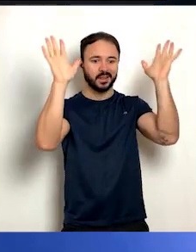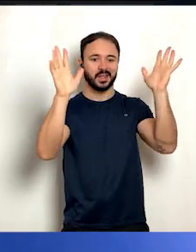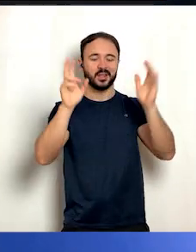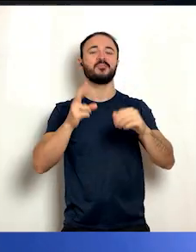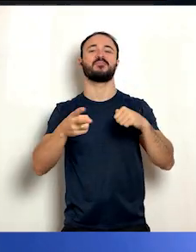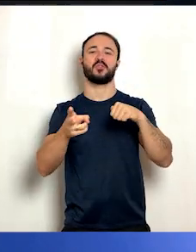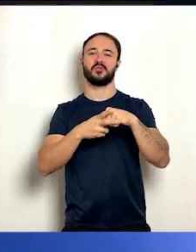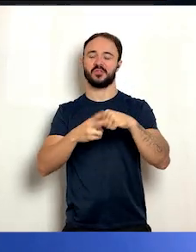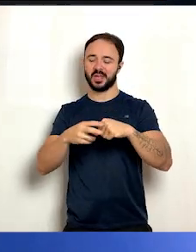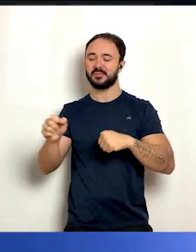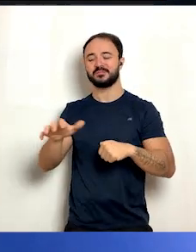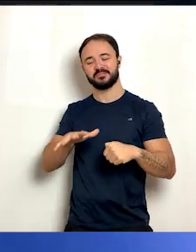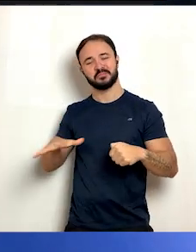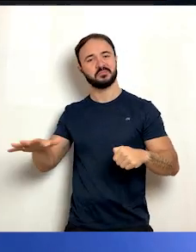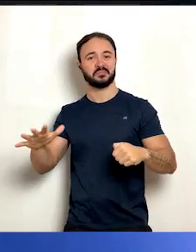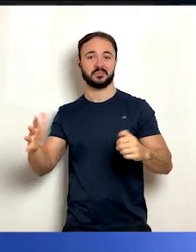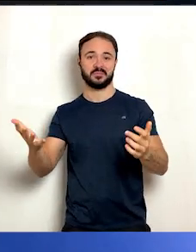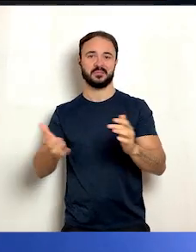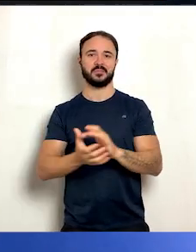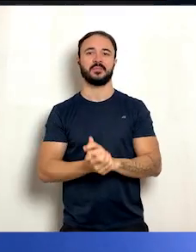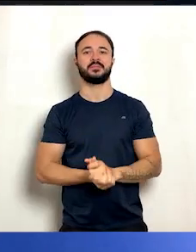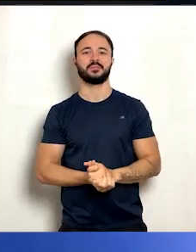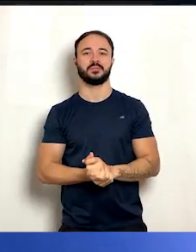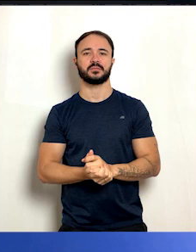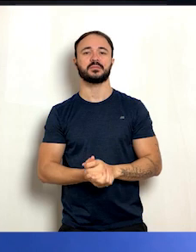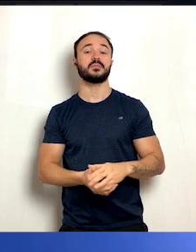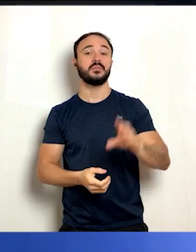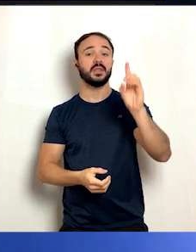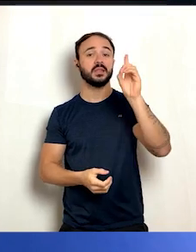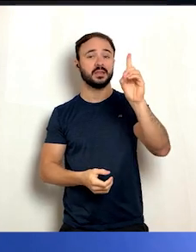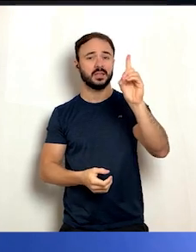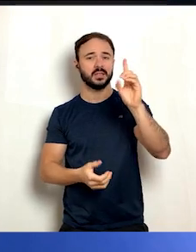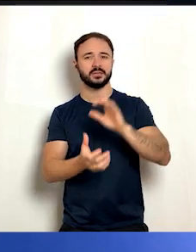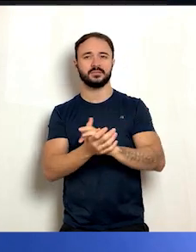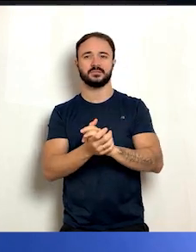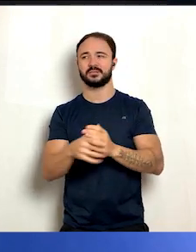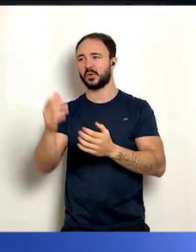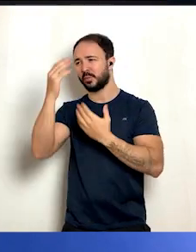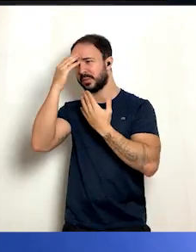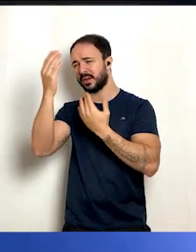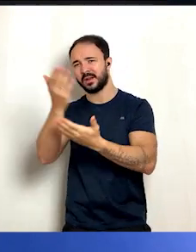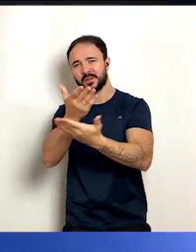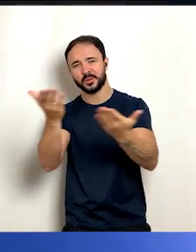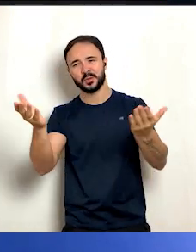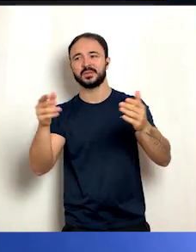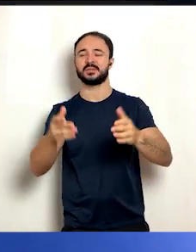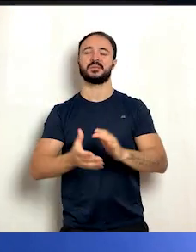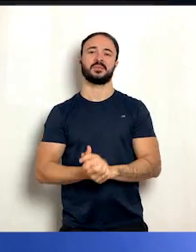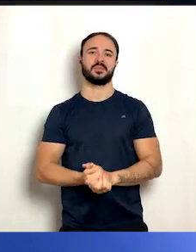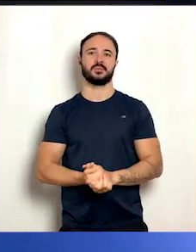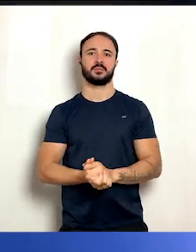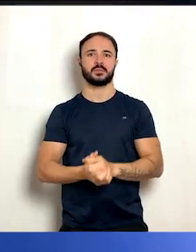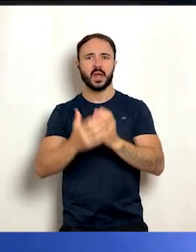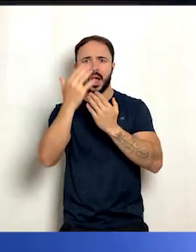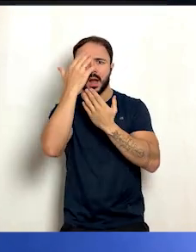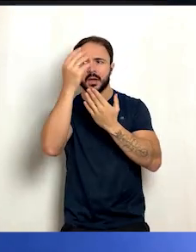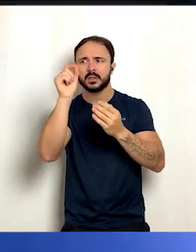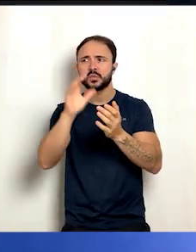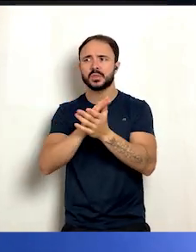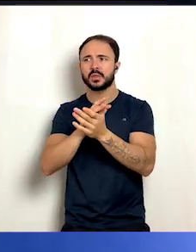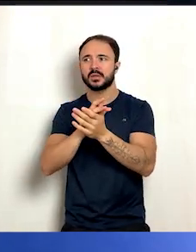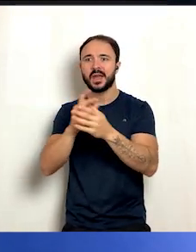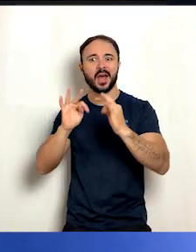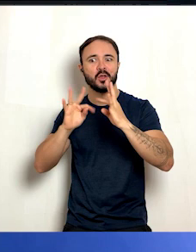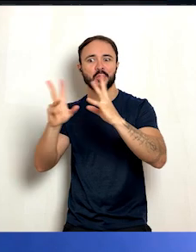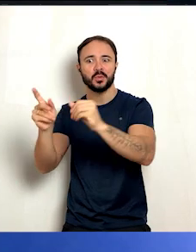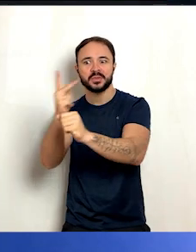ele é um verbo transitivo indireto. Letra D. Agradeço a todos a presença. Agradeço a quem?